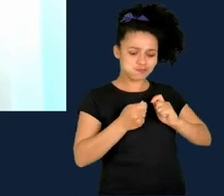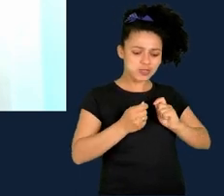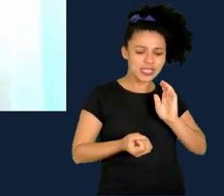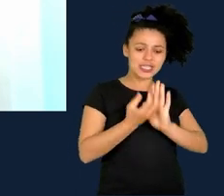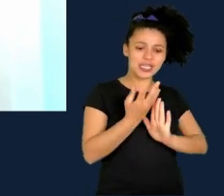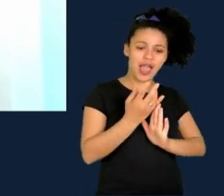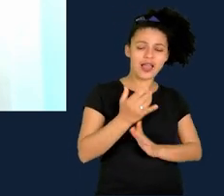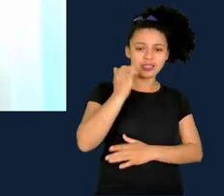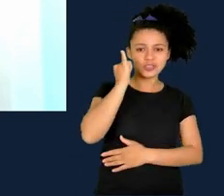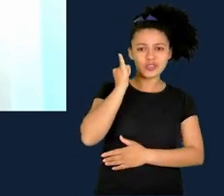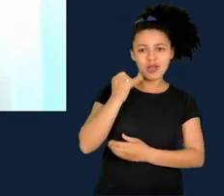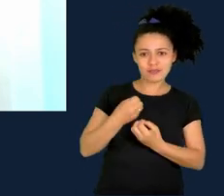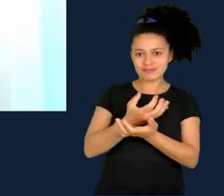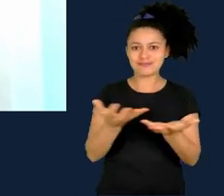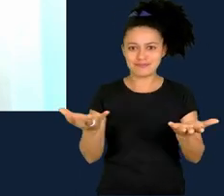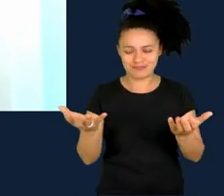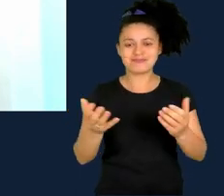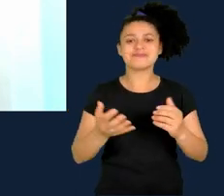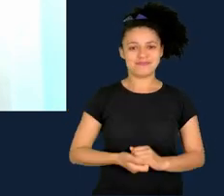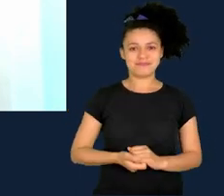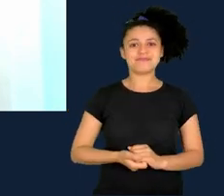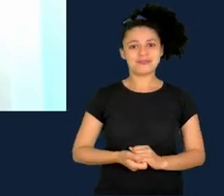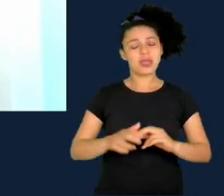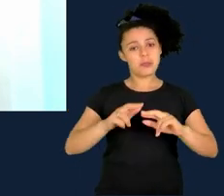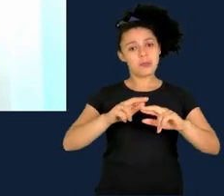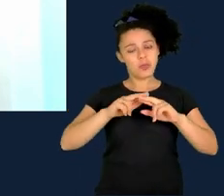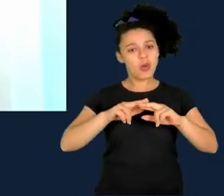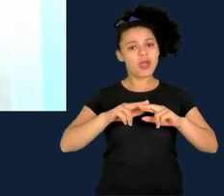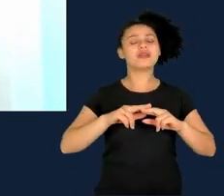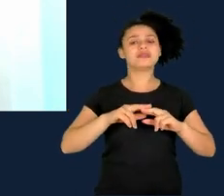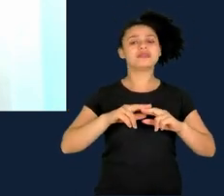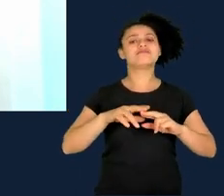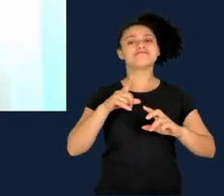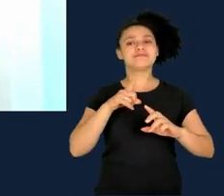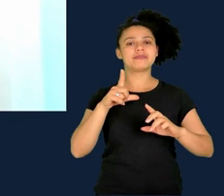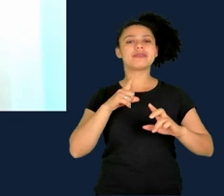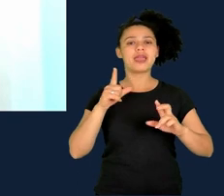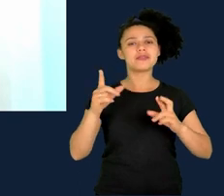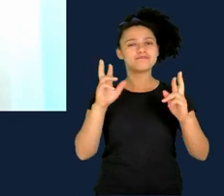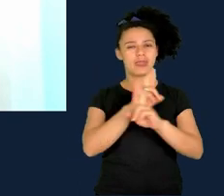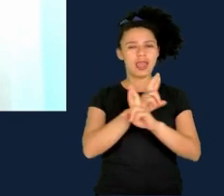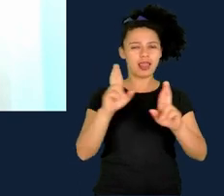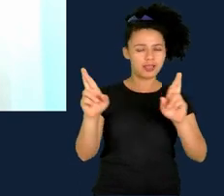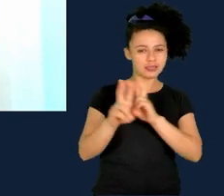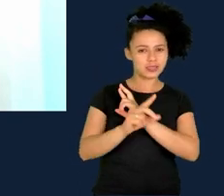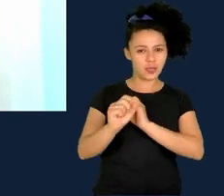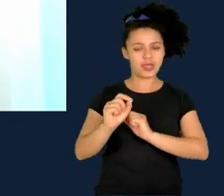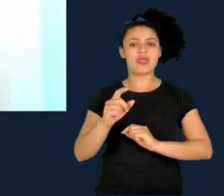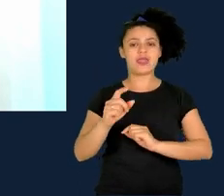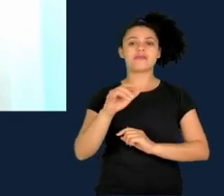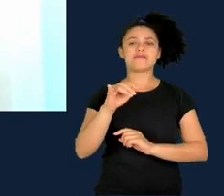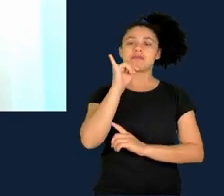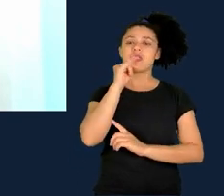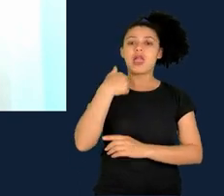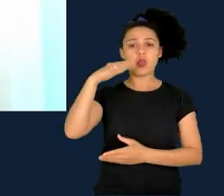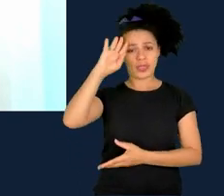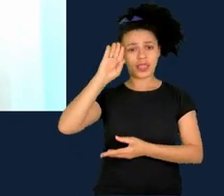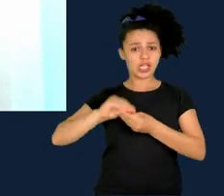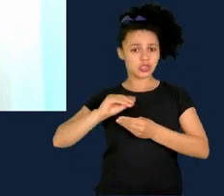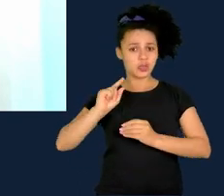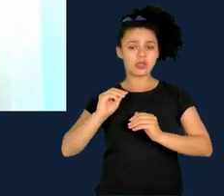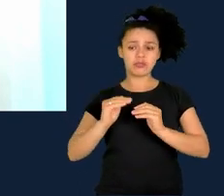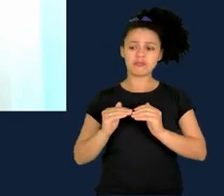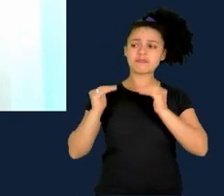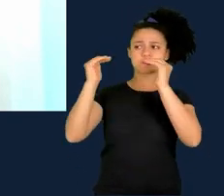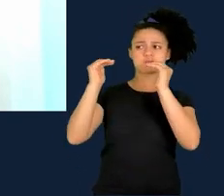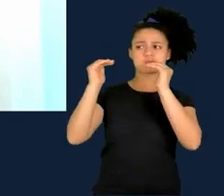essa prerrogativa nessa questão de que quando você faz o entendimento hierárquico de métodos,